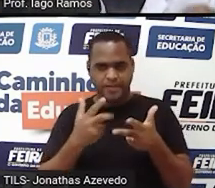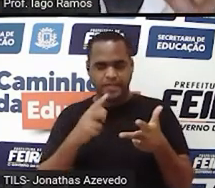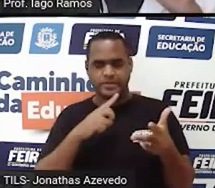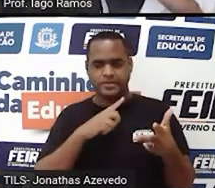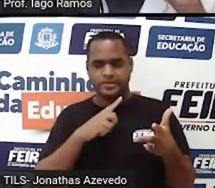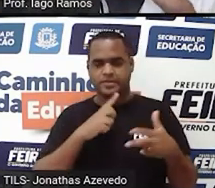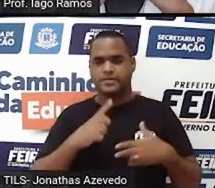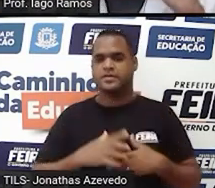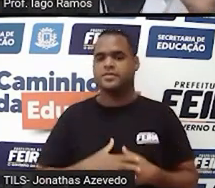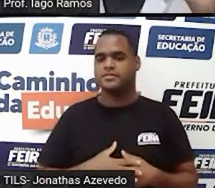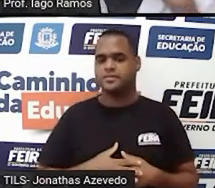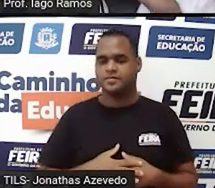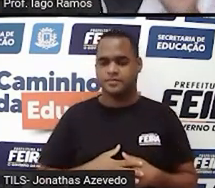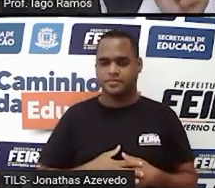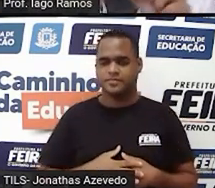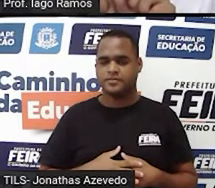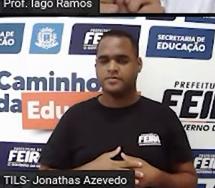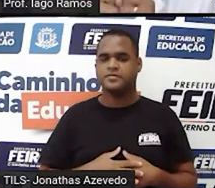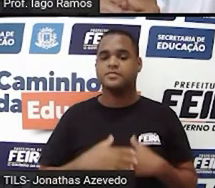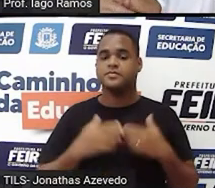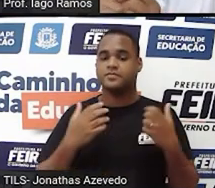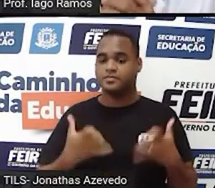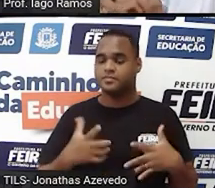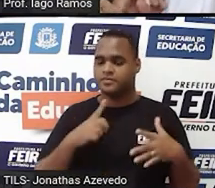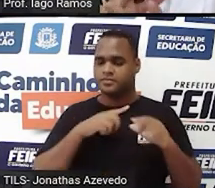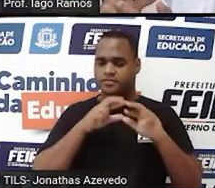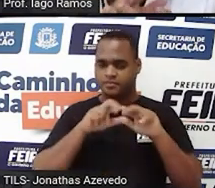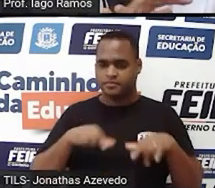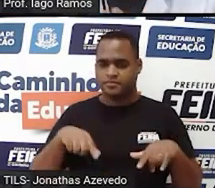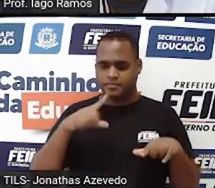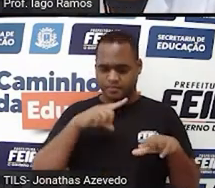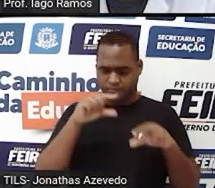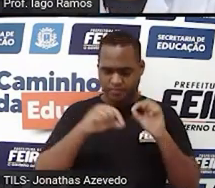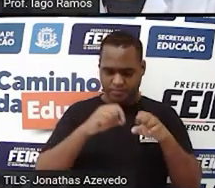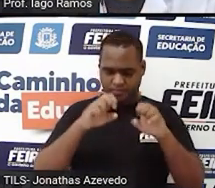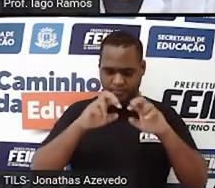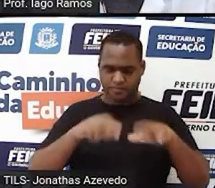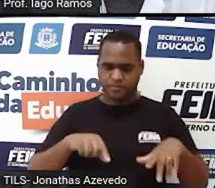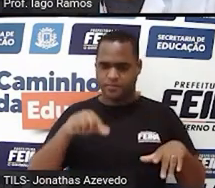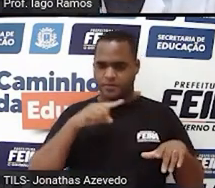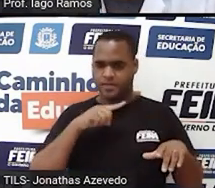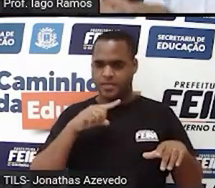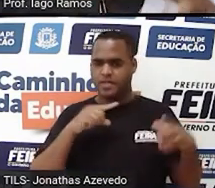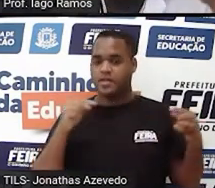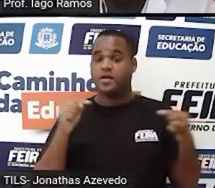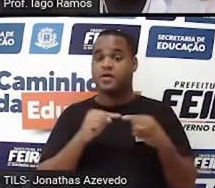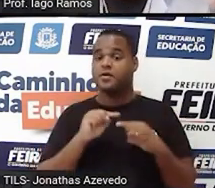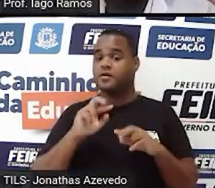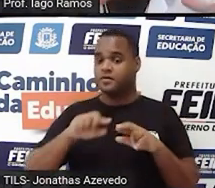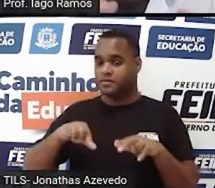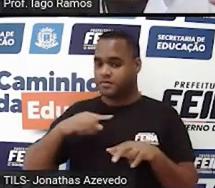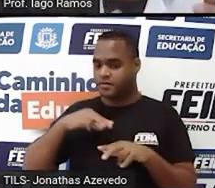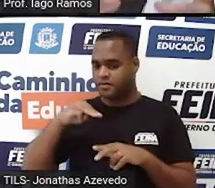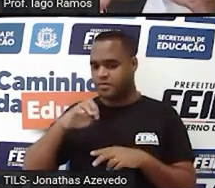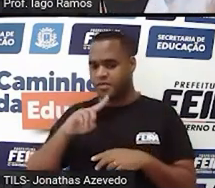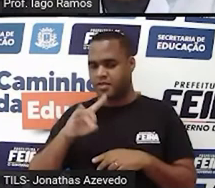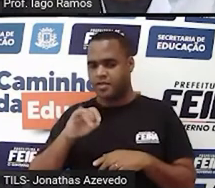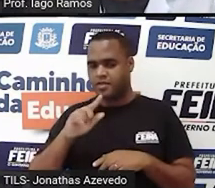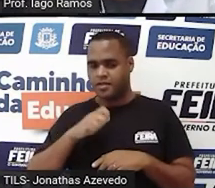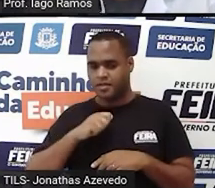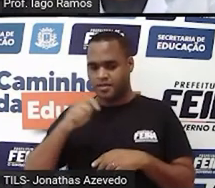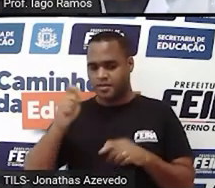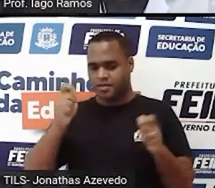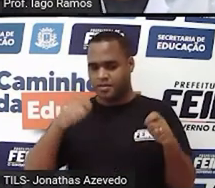as arestas vamos imaginar as linhas todas com as mesmas medidas né As Faces iguais